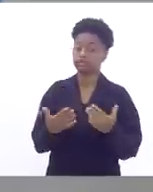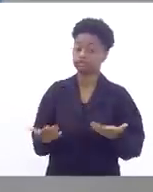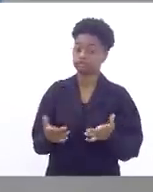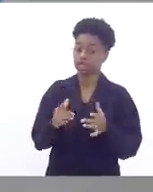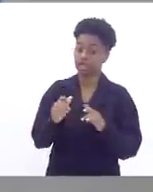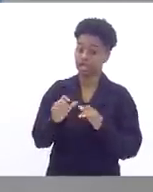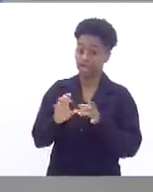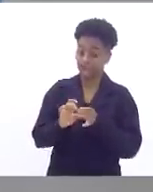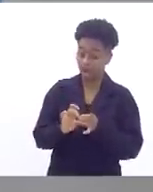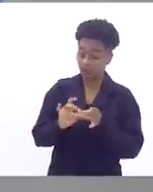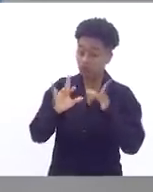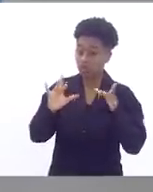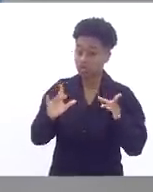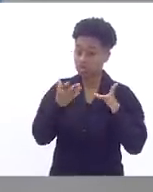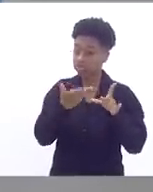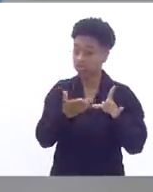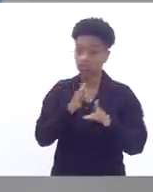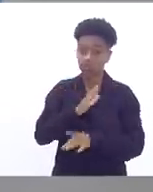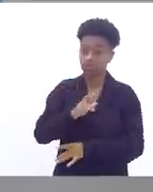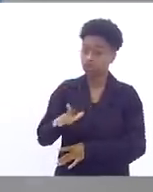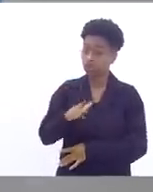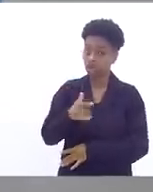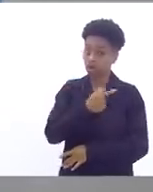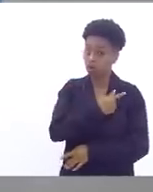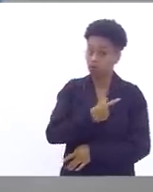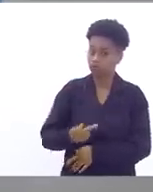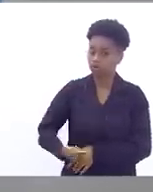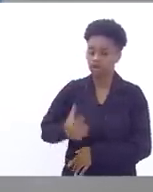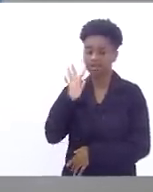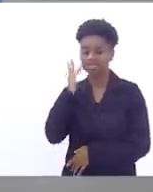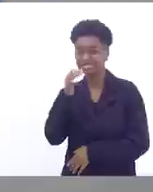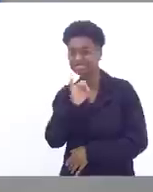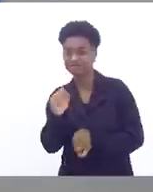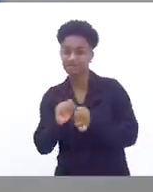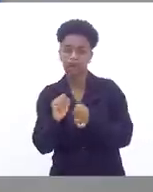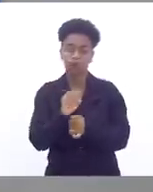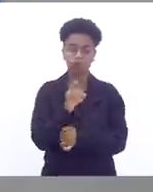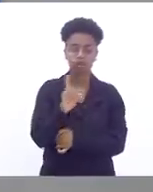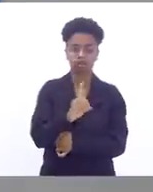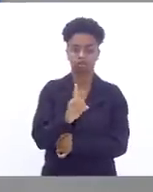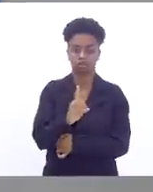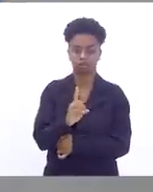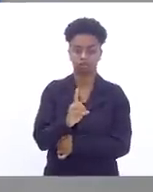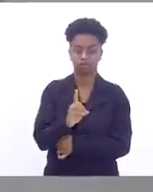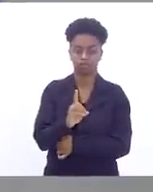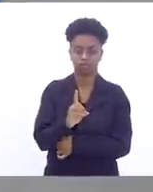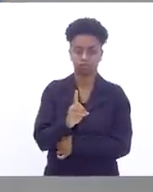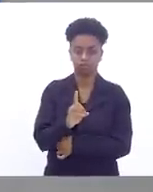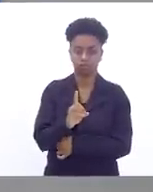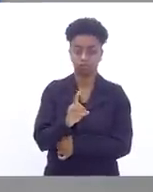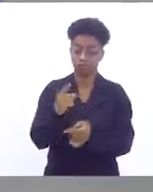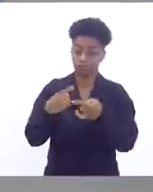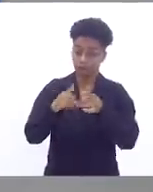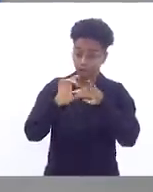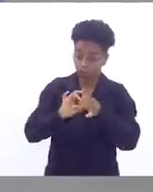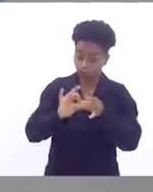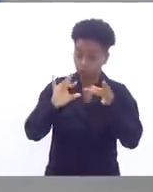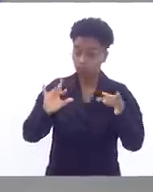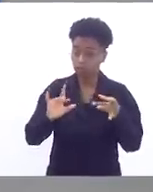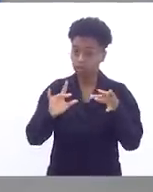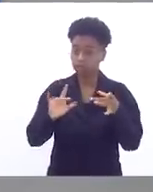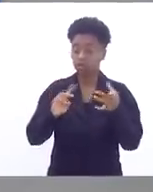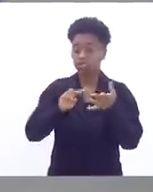autorizativo não é para o governador decidir se vai cumprir ou não vai cumprir autorizativo